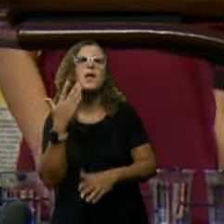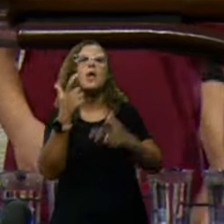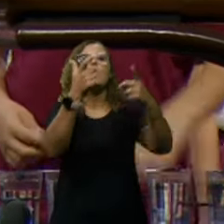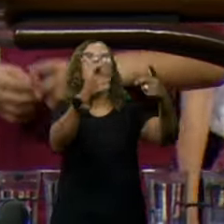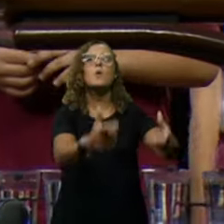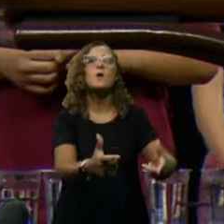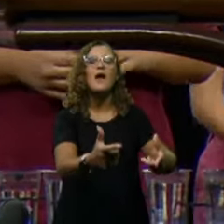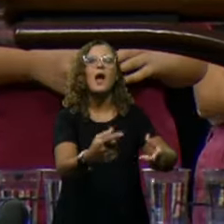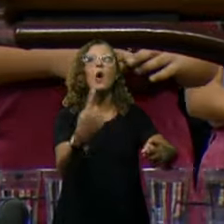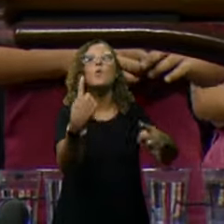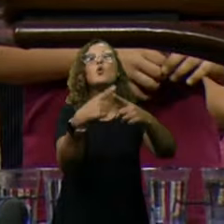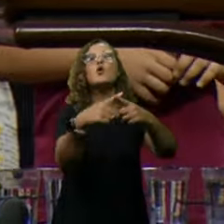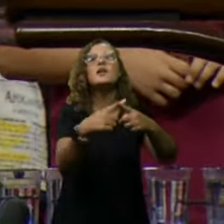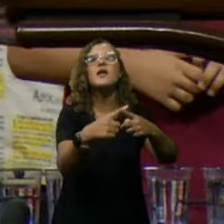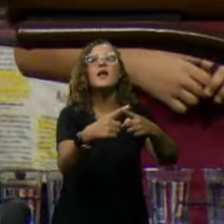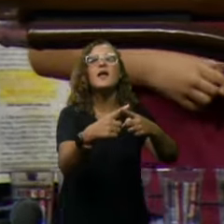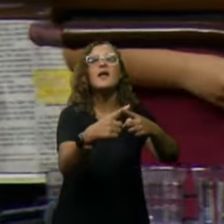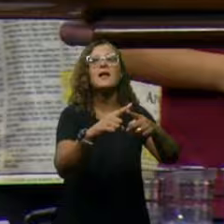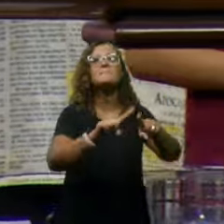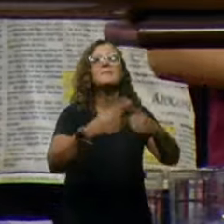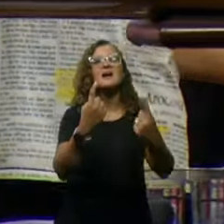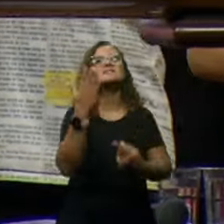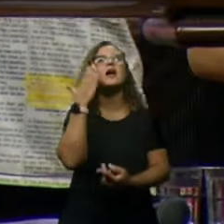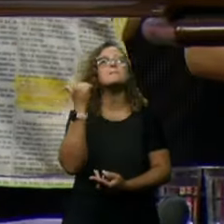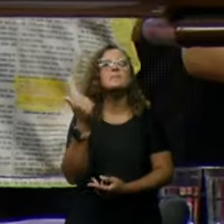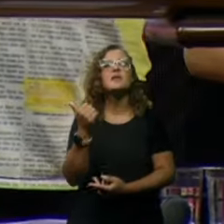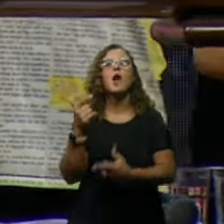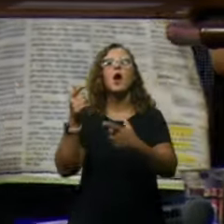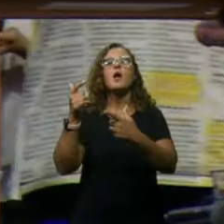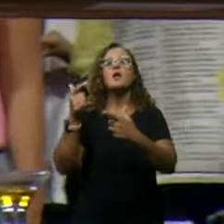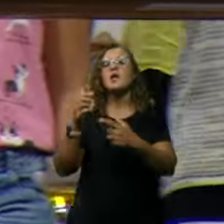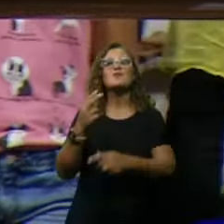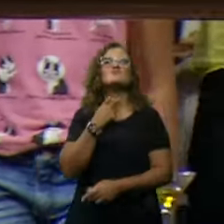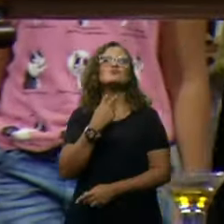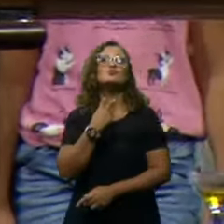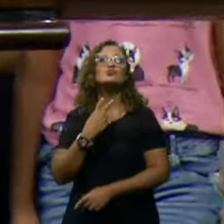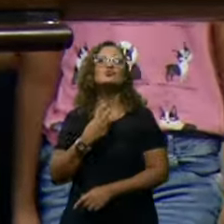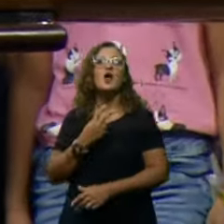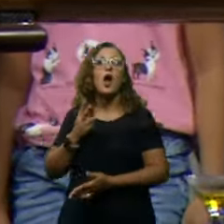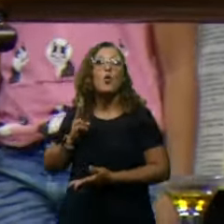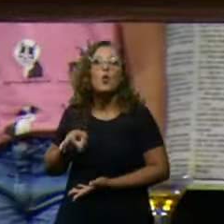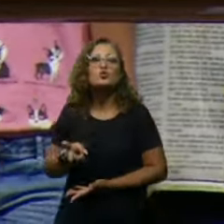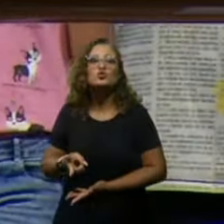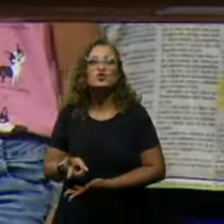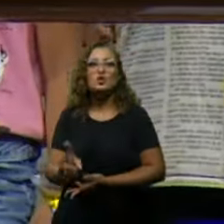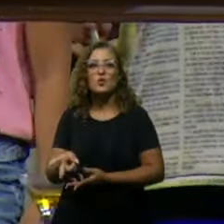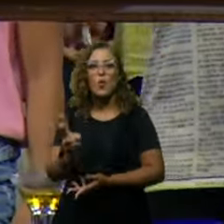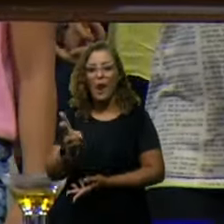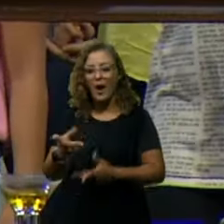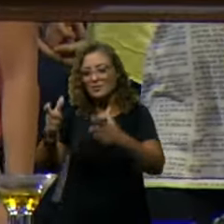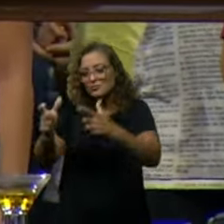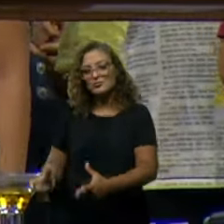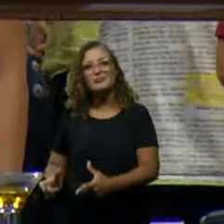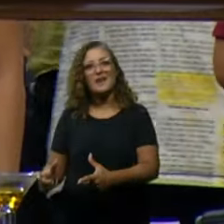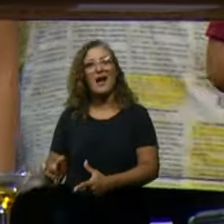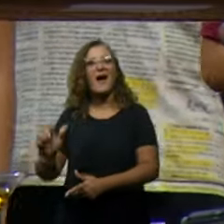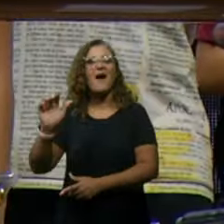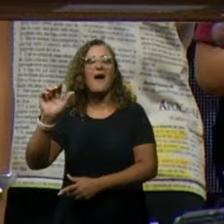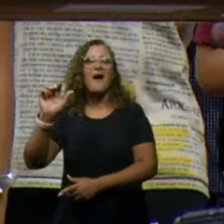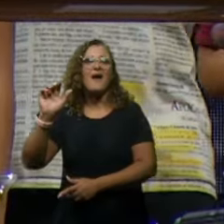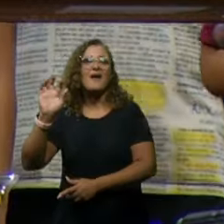mas já sabe quais são os motivos para não ficar um a segunda